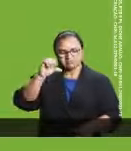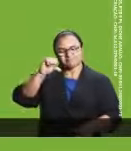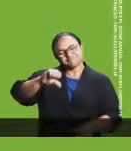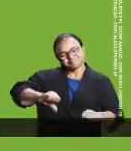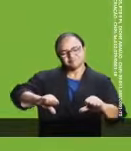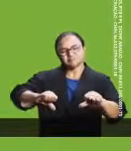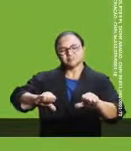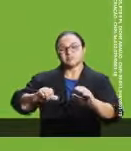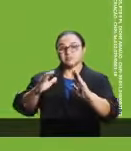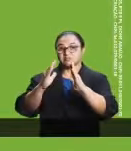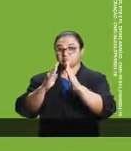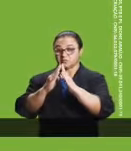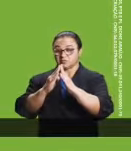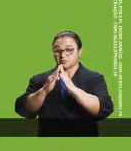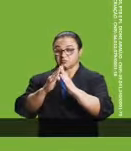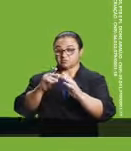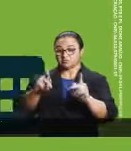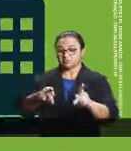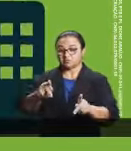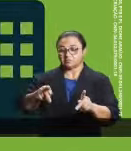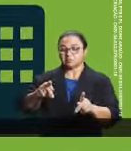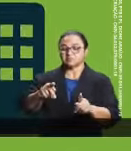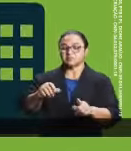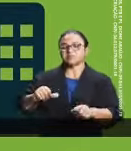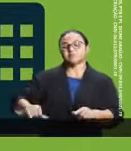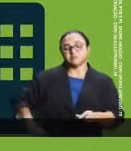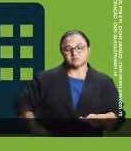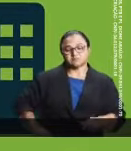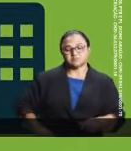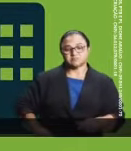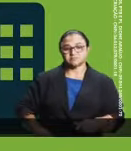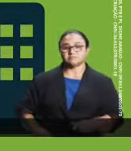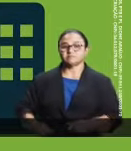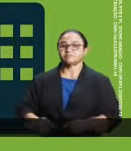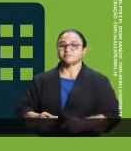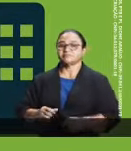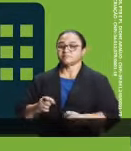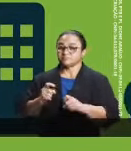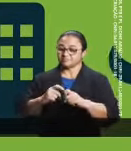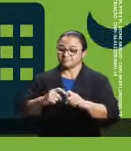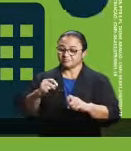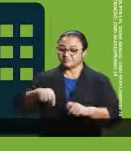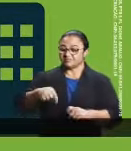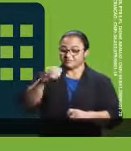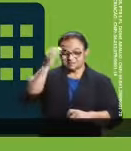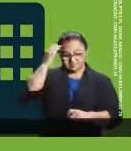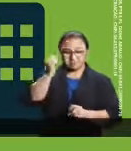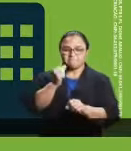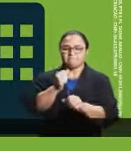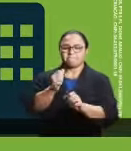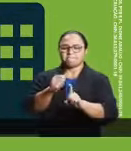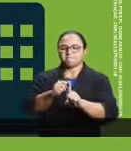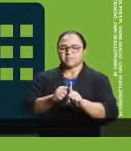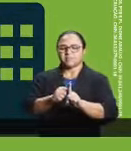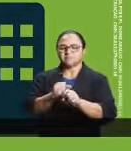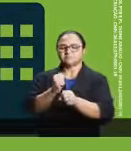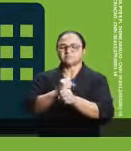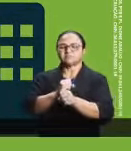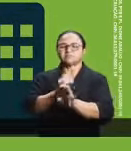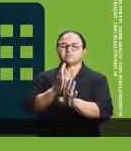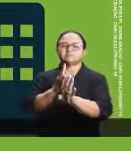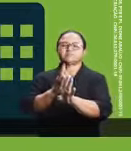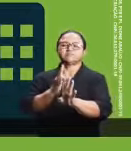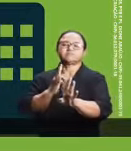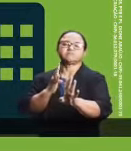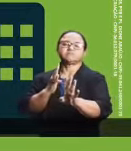os moradores de Itumbiara tem sofrido bastante combatendo dimento médico ficam meses às vezes anos na